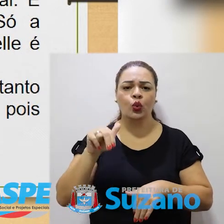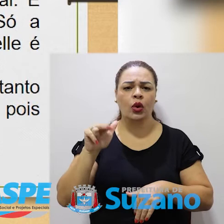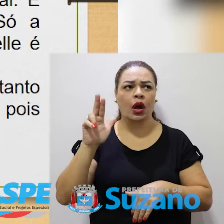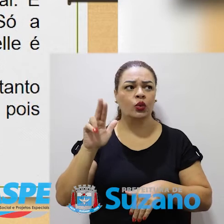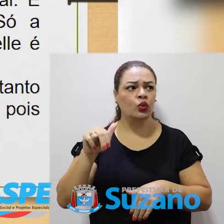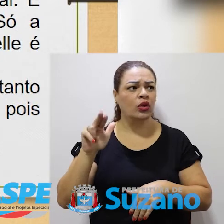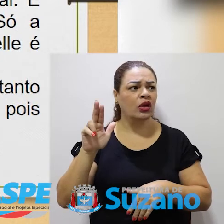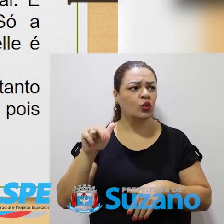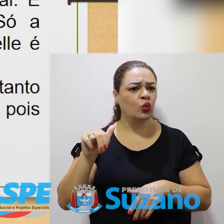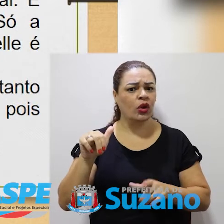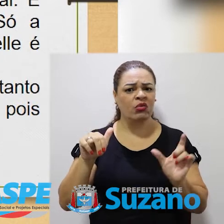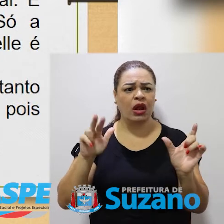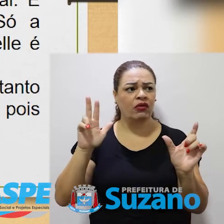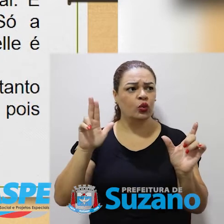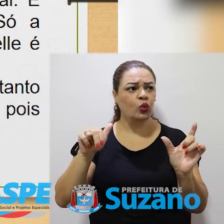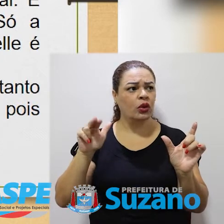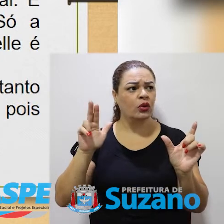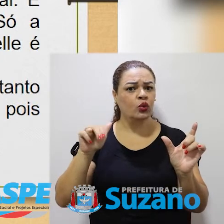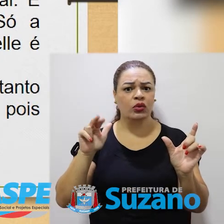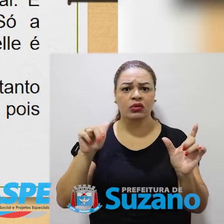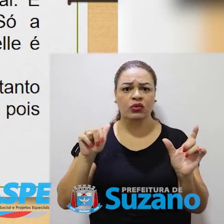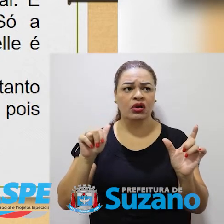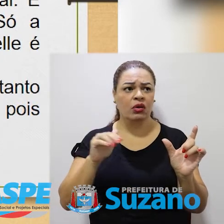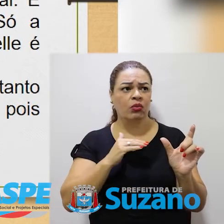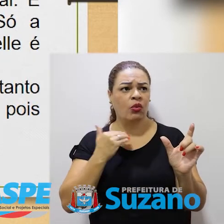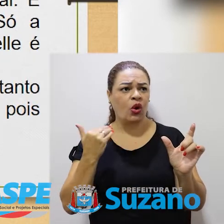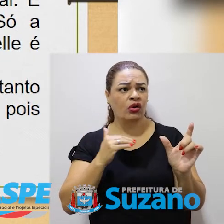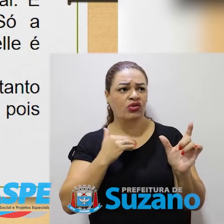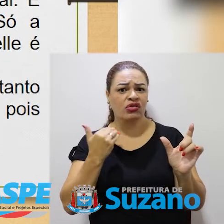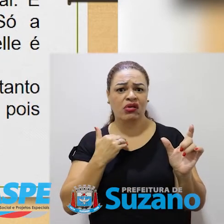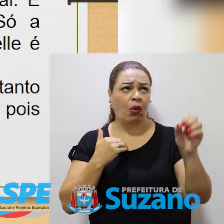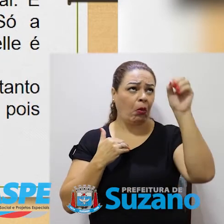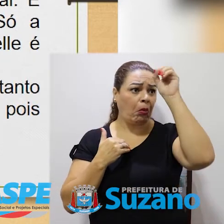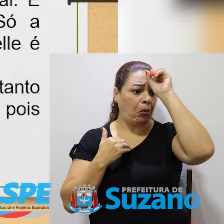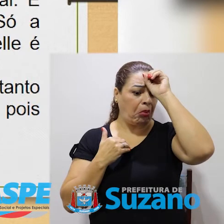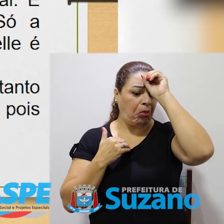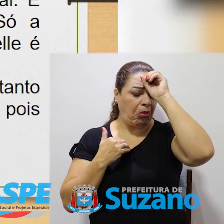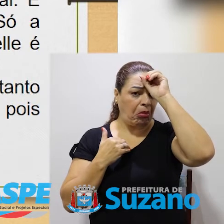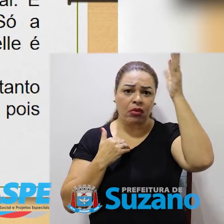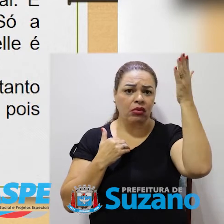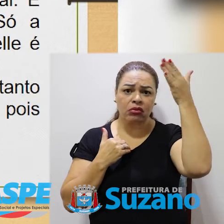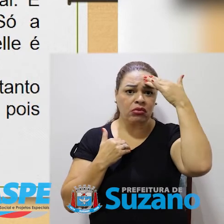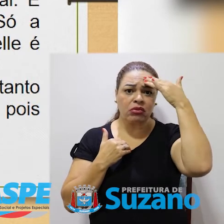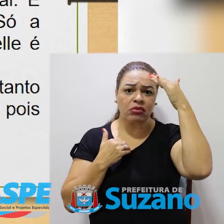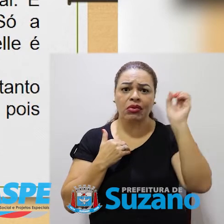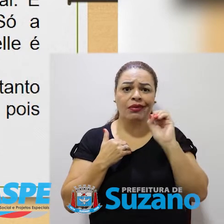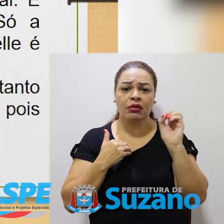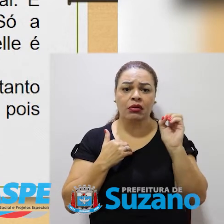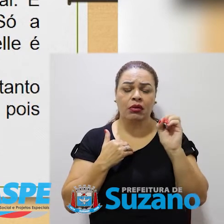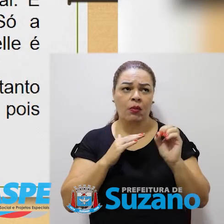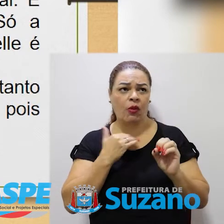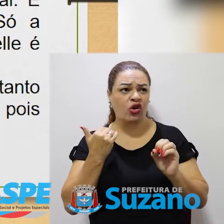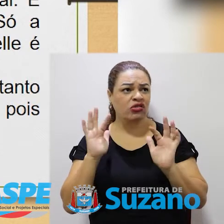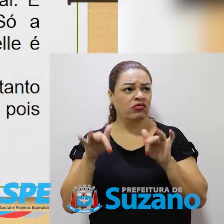Nunca. Eu não sabia o que era. Morte também não. Finalmente entendi uma única coisa. Morte